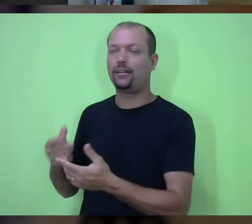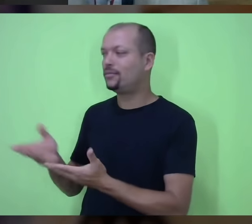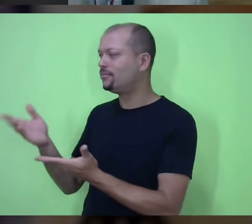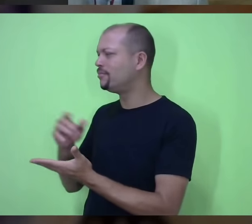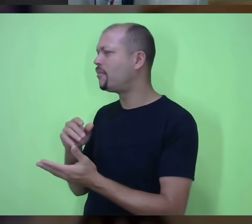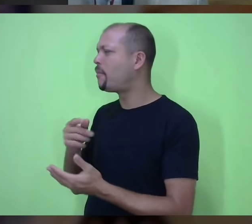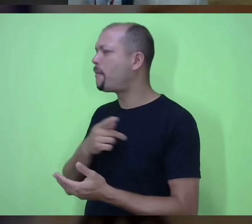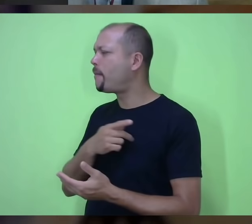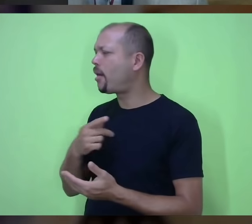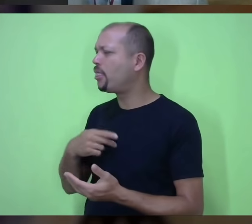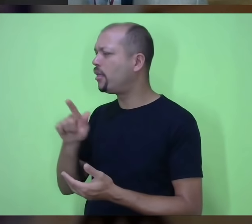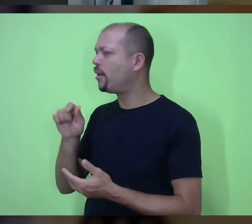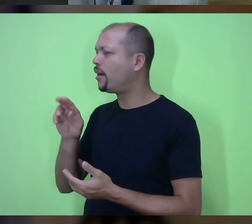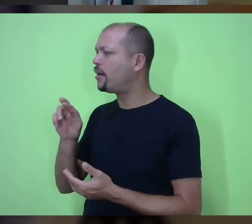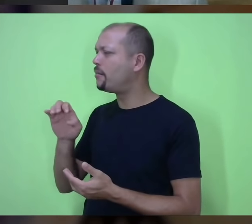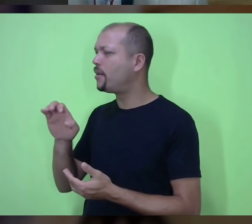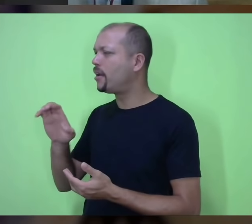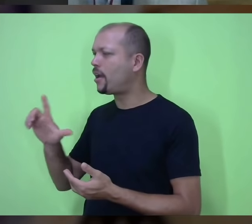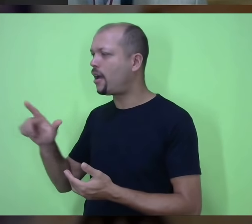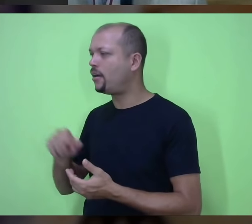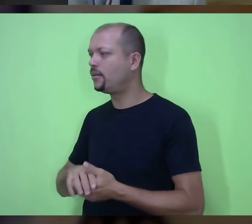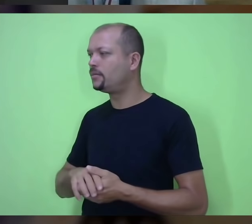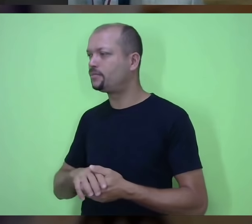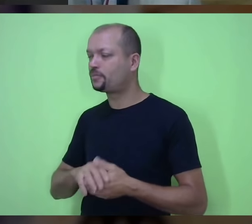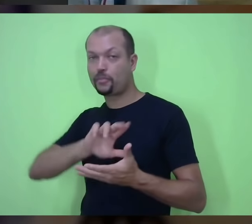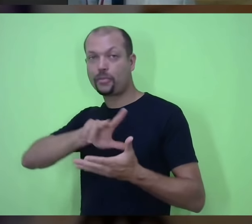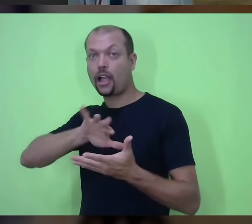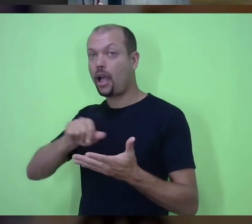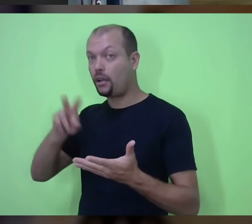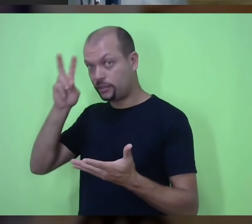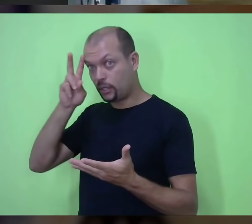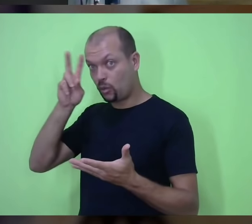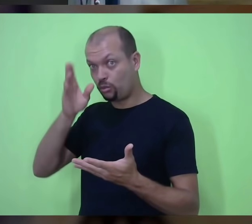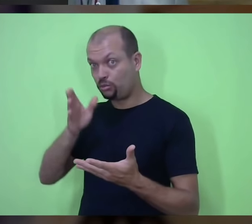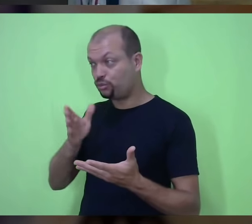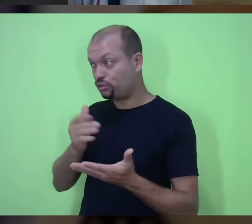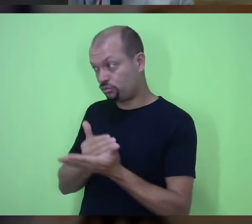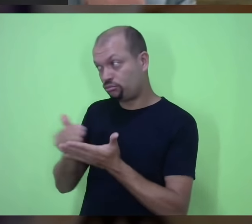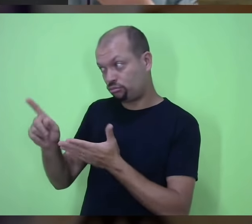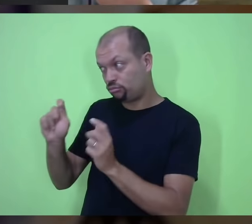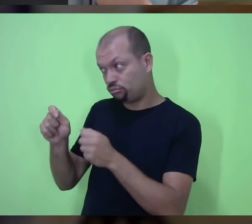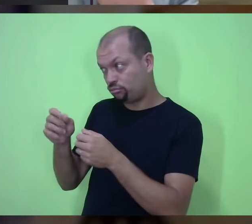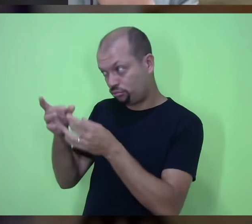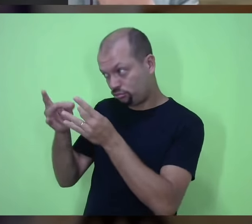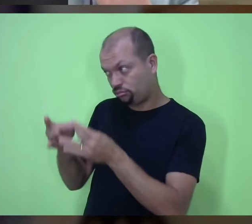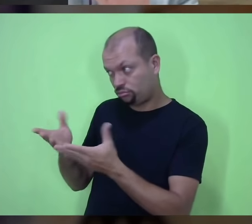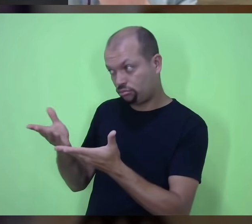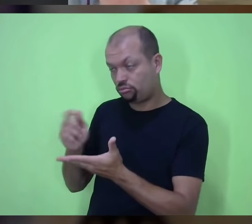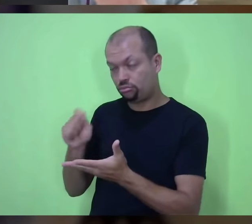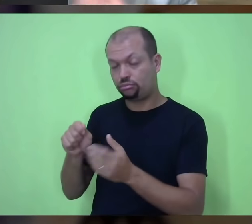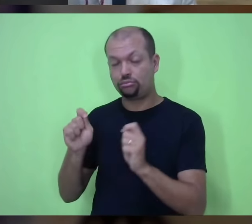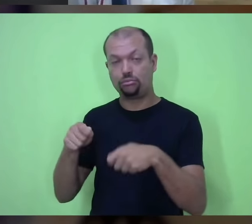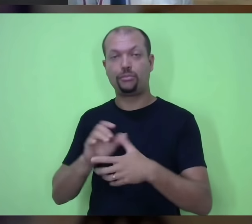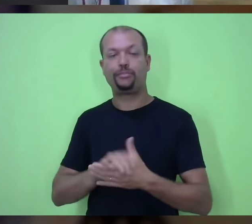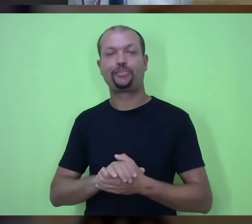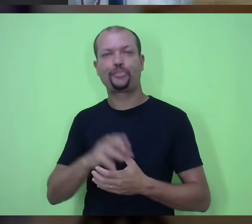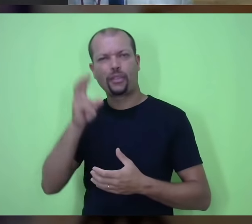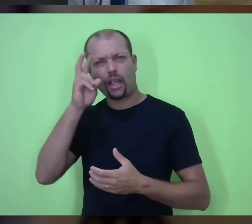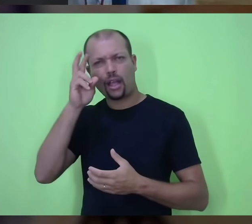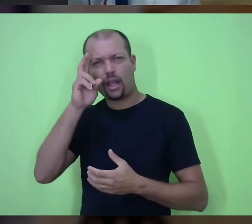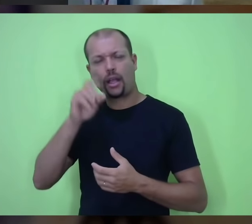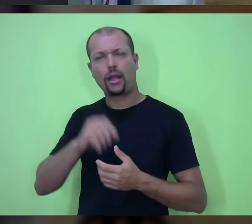vai poder complementar, mas a lição de segunda-feira, e eu vou fazer a pergunta, você já pode fazer a ponte, a lição de